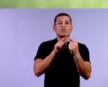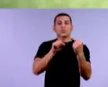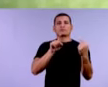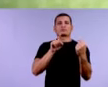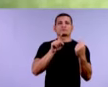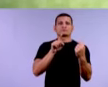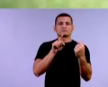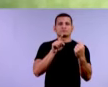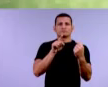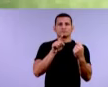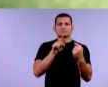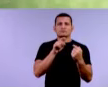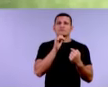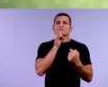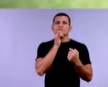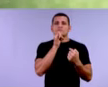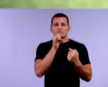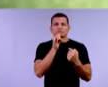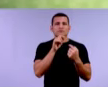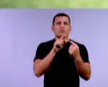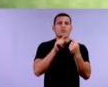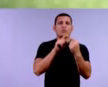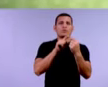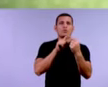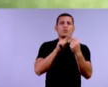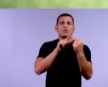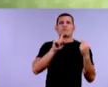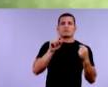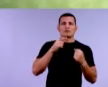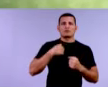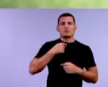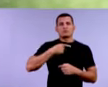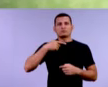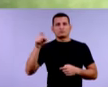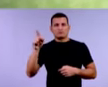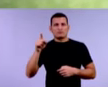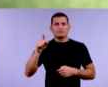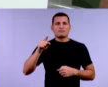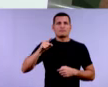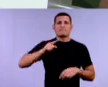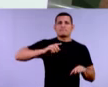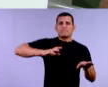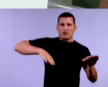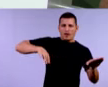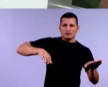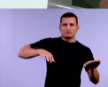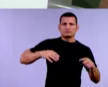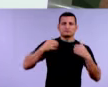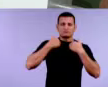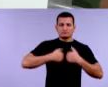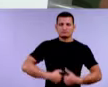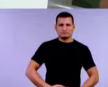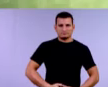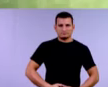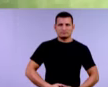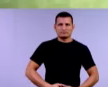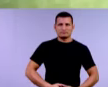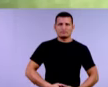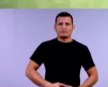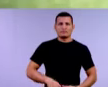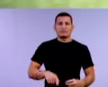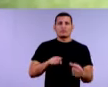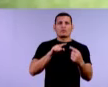Tayane? Por exemplo, não combina eu ir à praia de casaco. E não combina